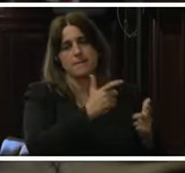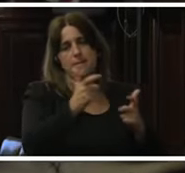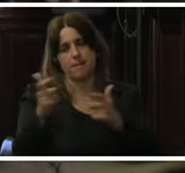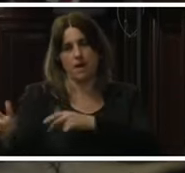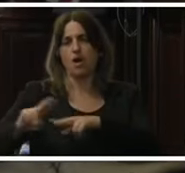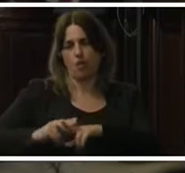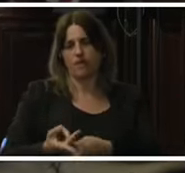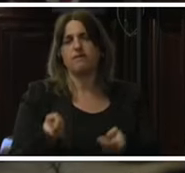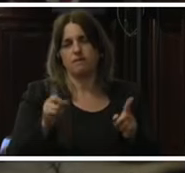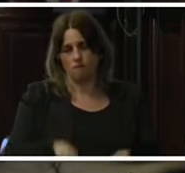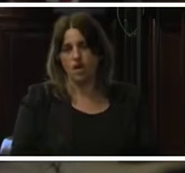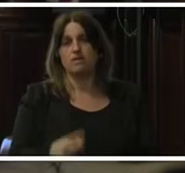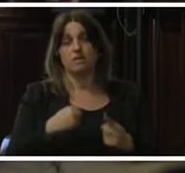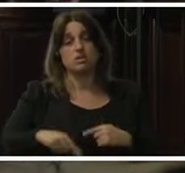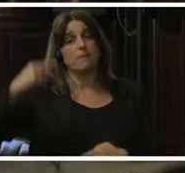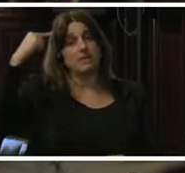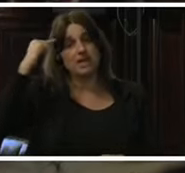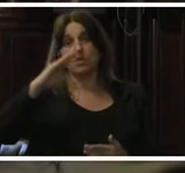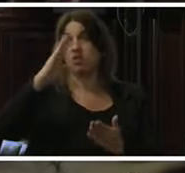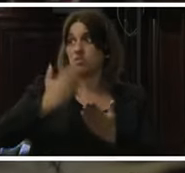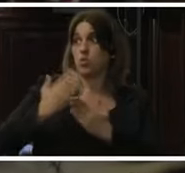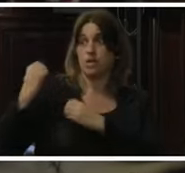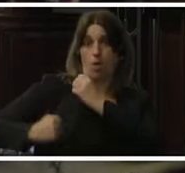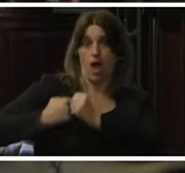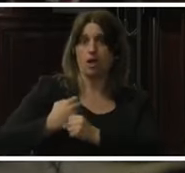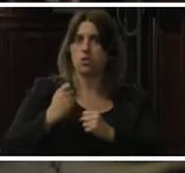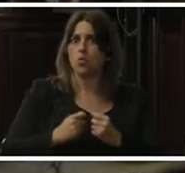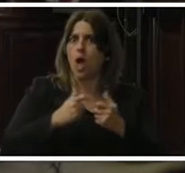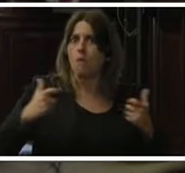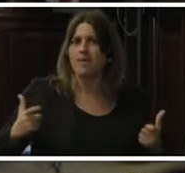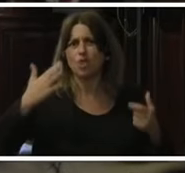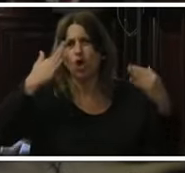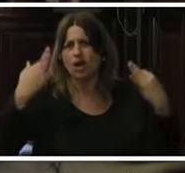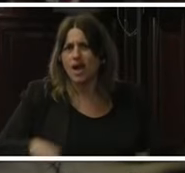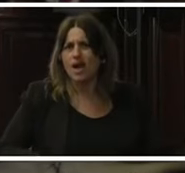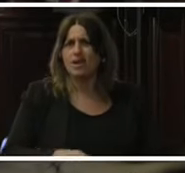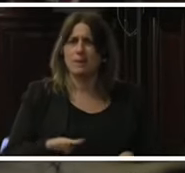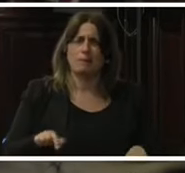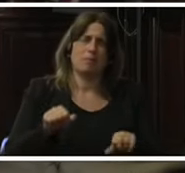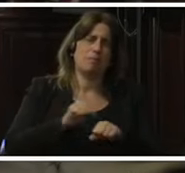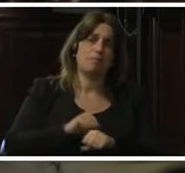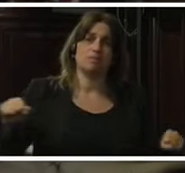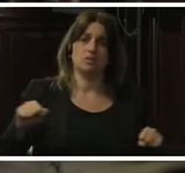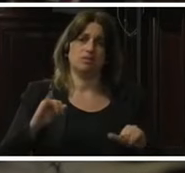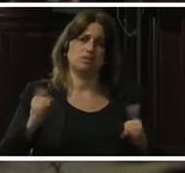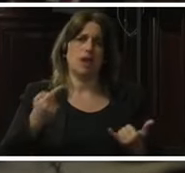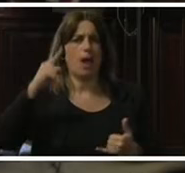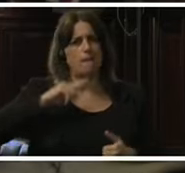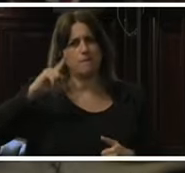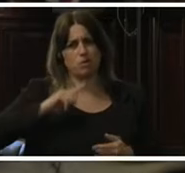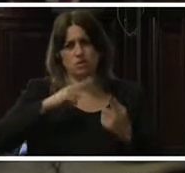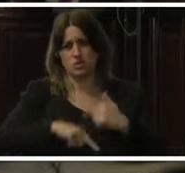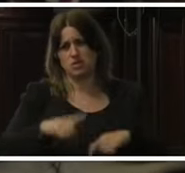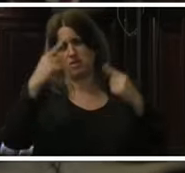considerando que nos últimos anos houve um aumento real desproporcional e premeditado dos diversos tipos de violência